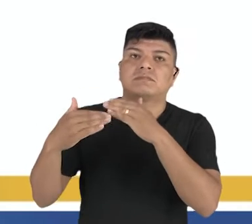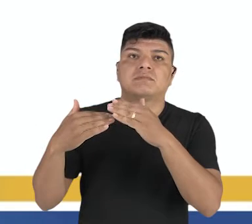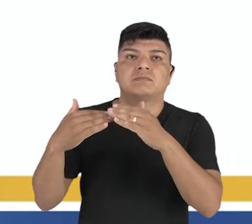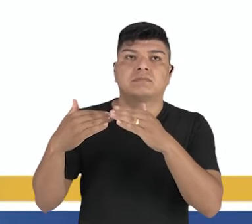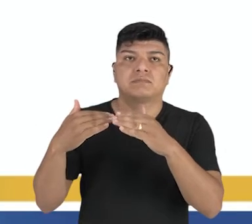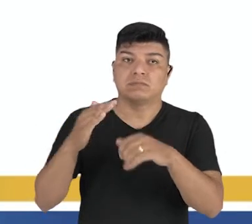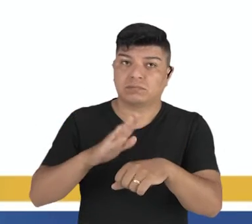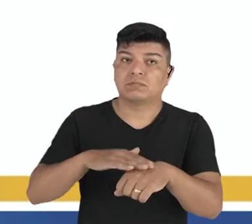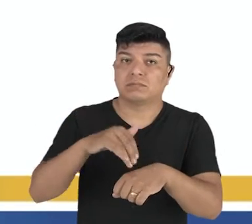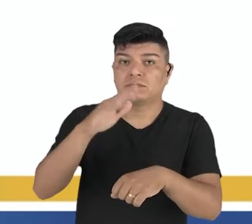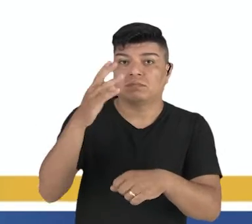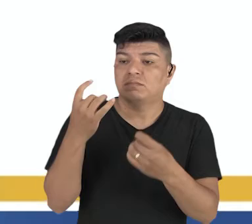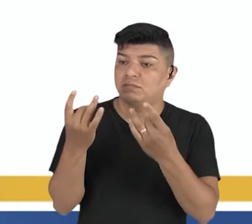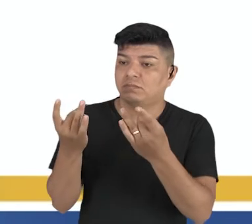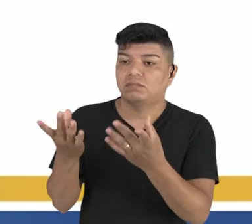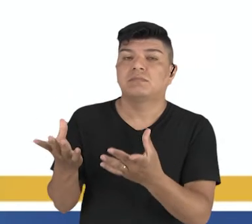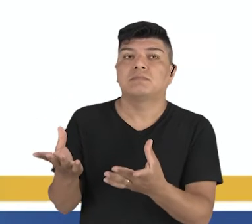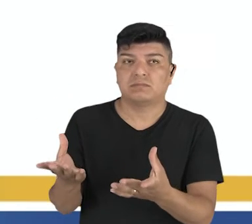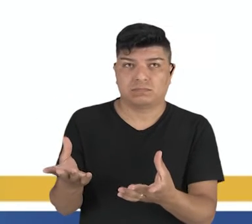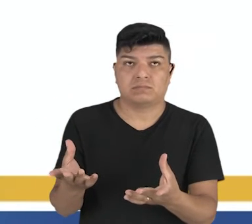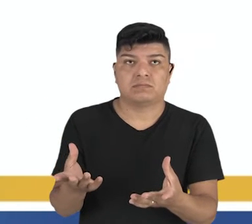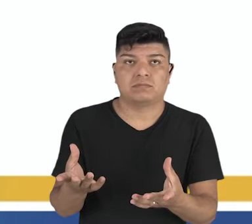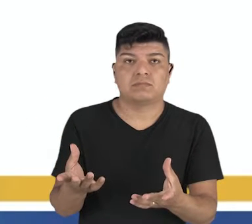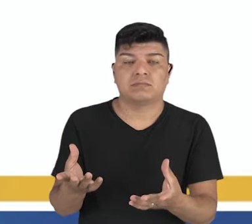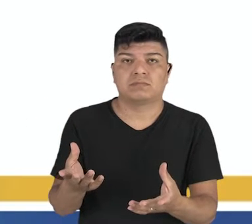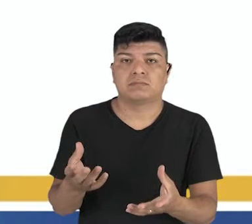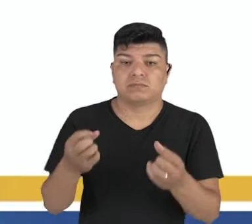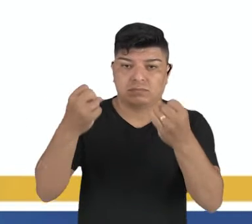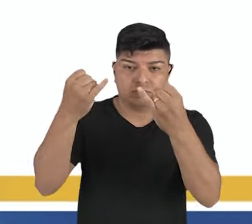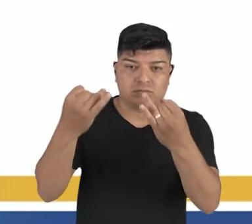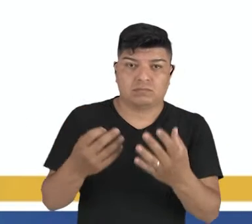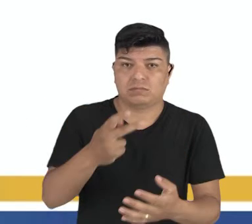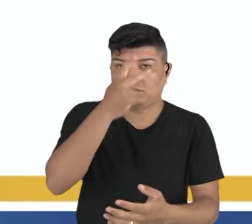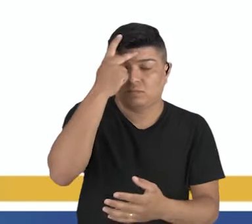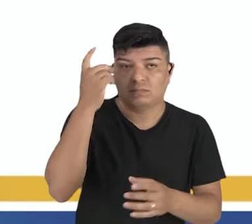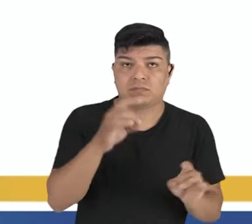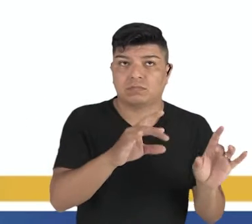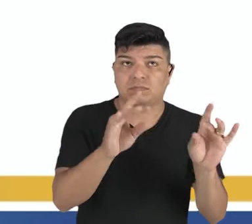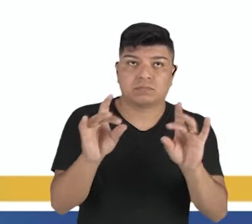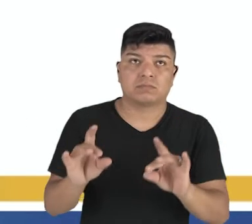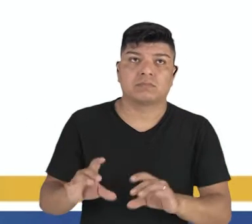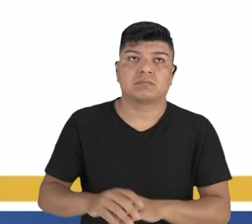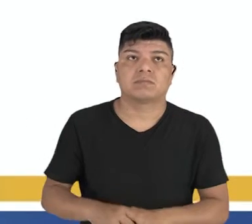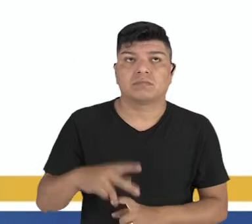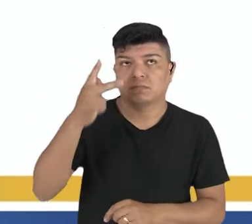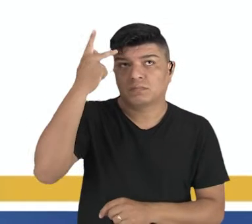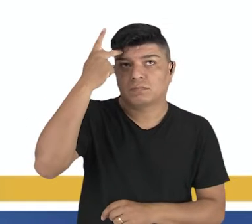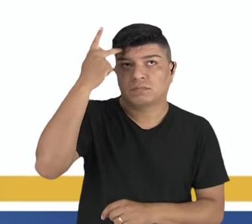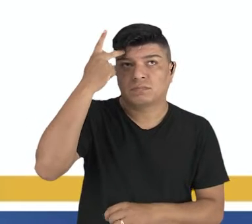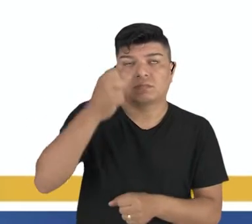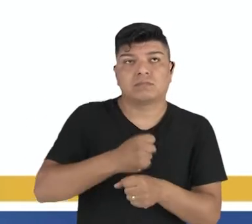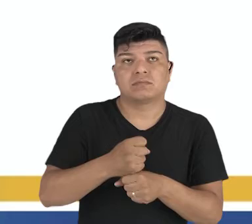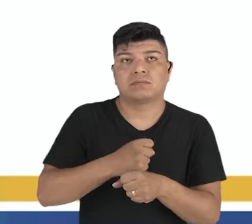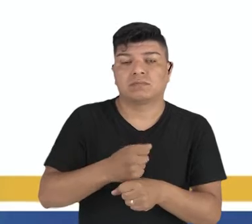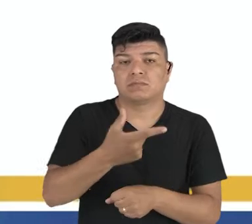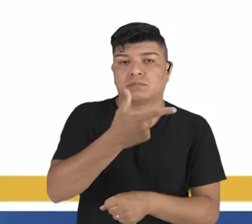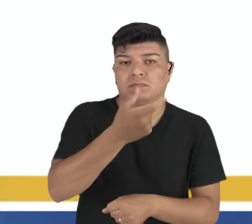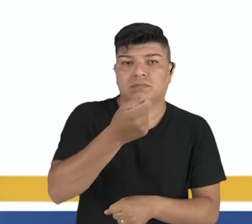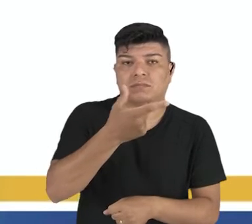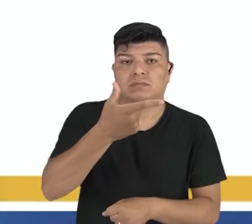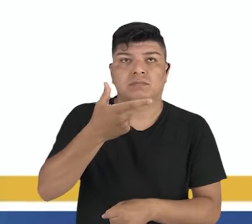chances de abandono, advertem especialistas. São Paulo, o ano de